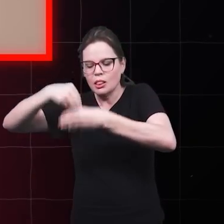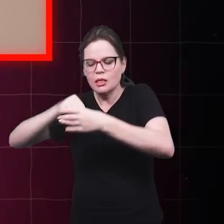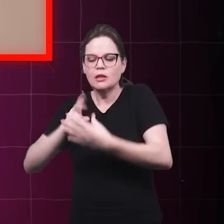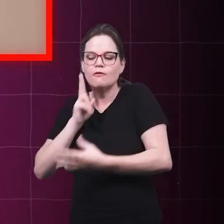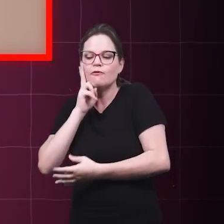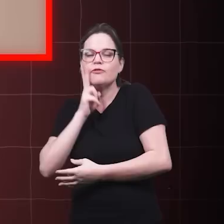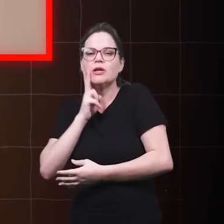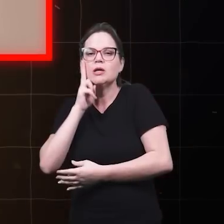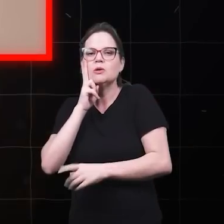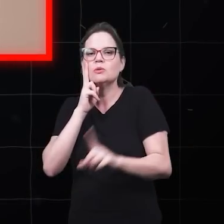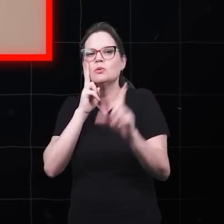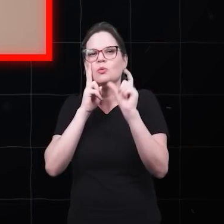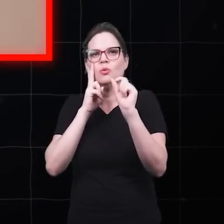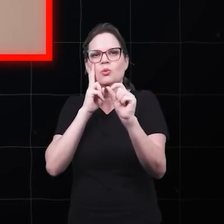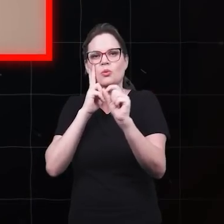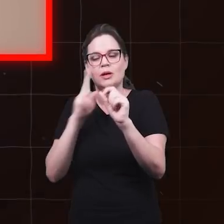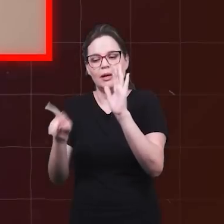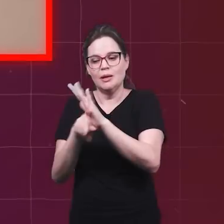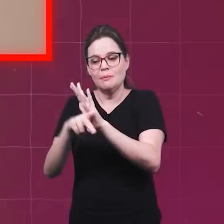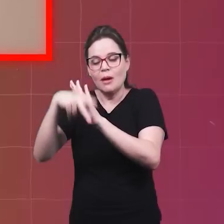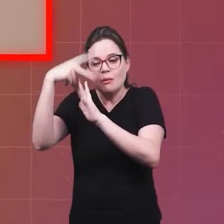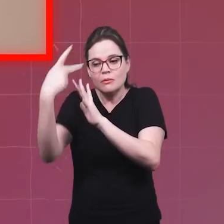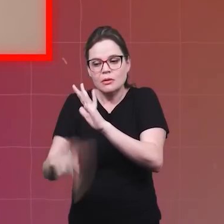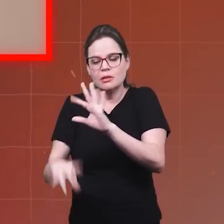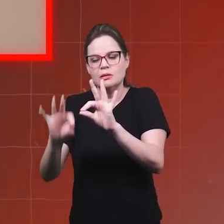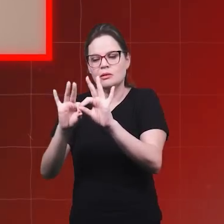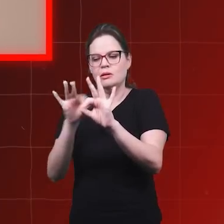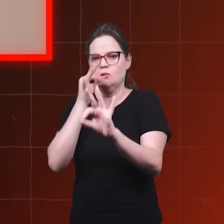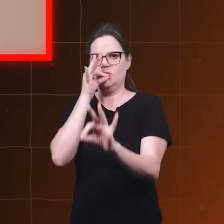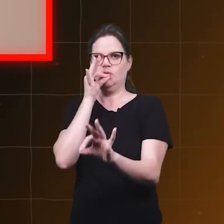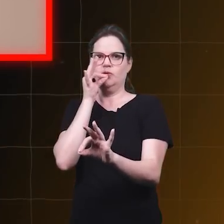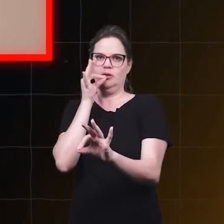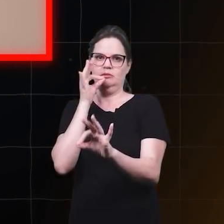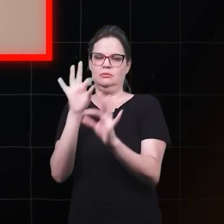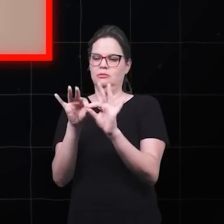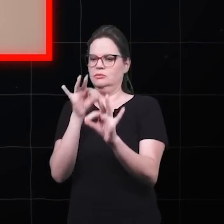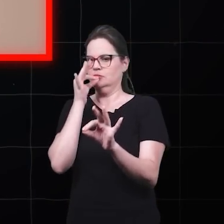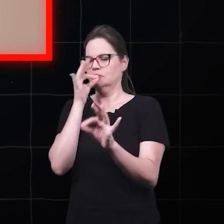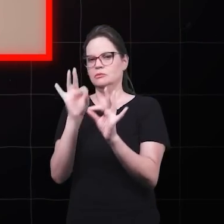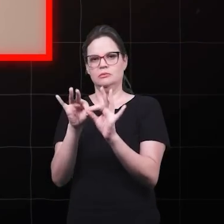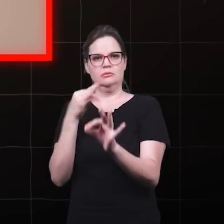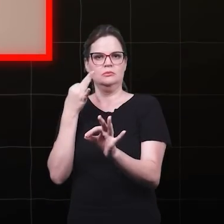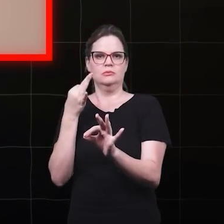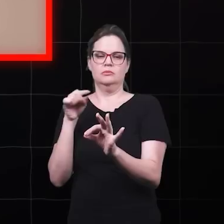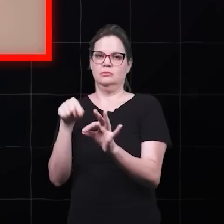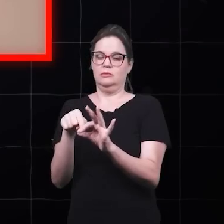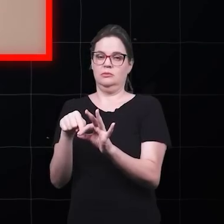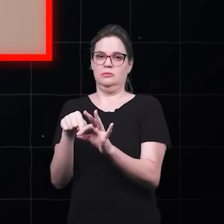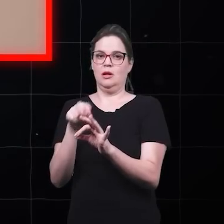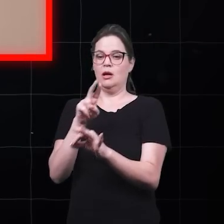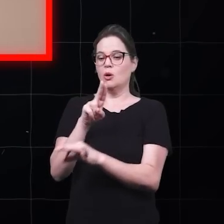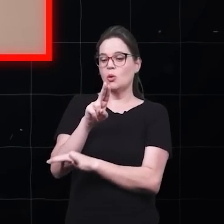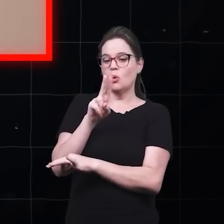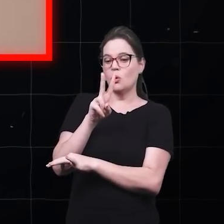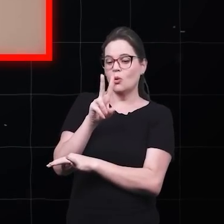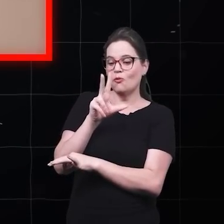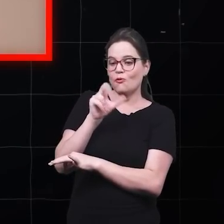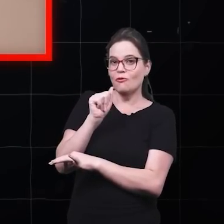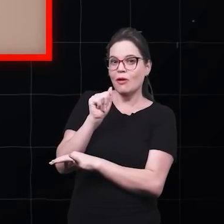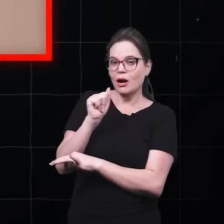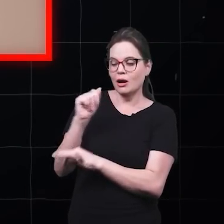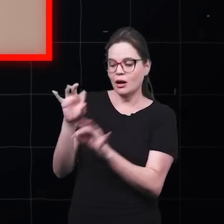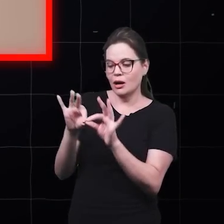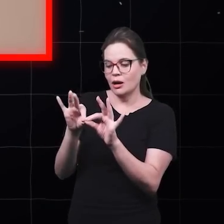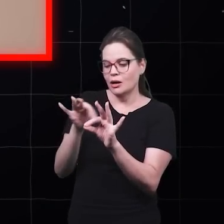vinho, eles advêm da uva, eles advêm daquela fruta que era